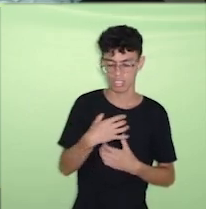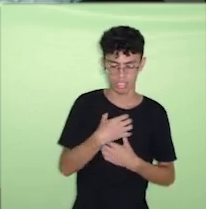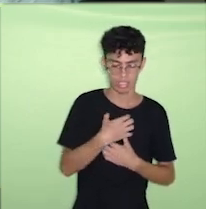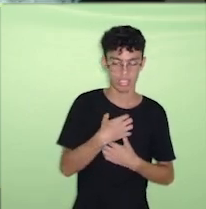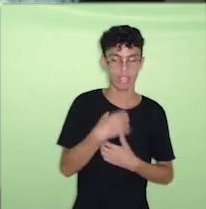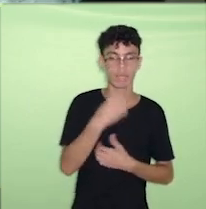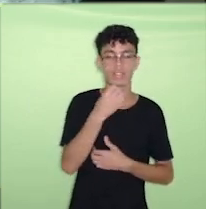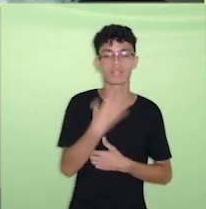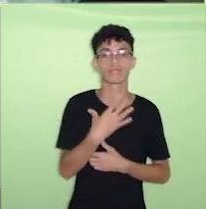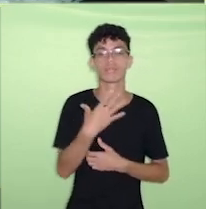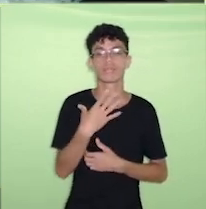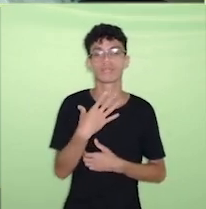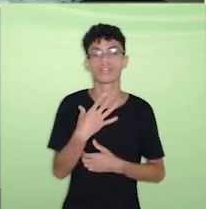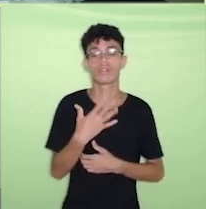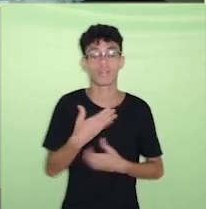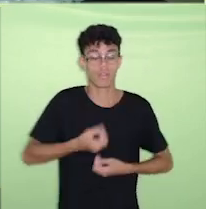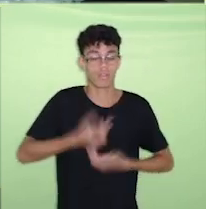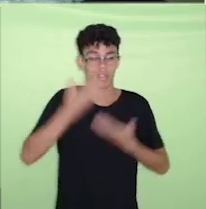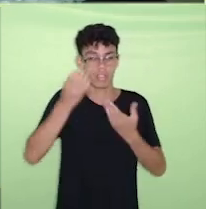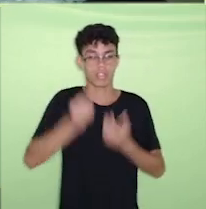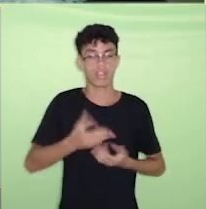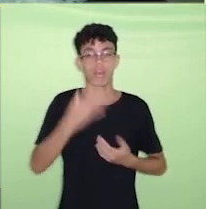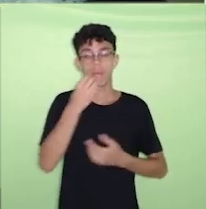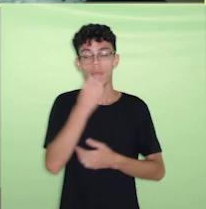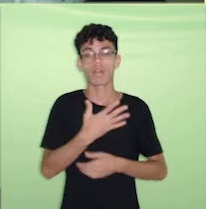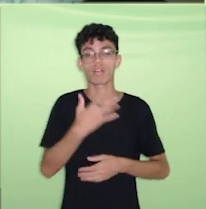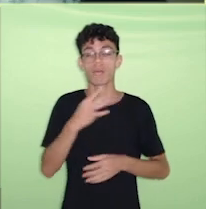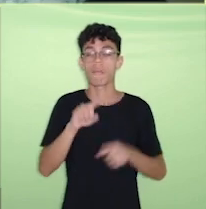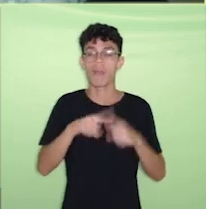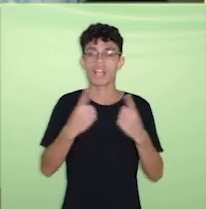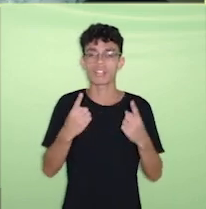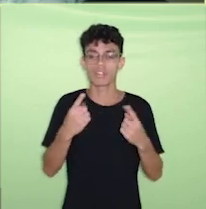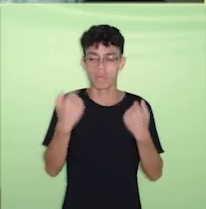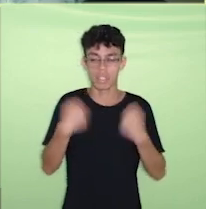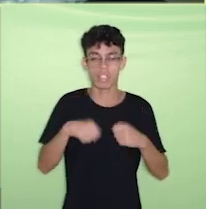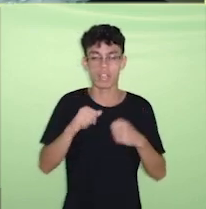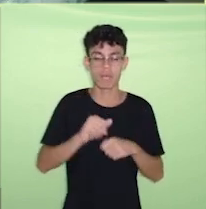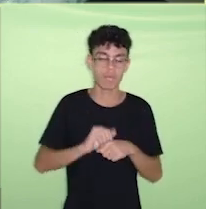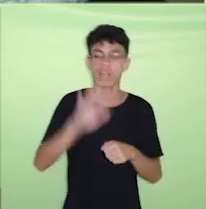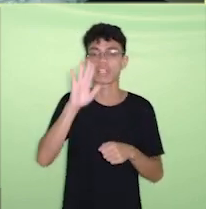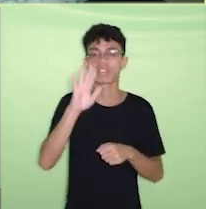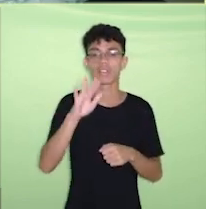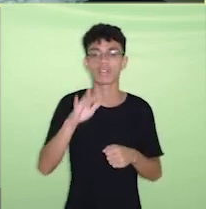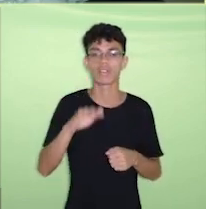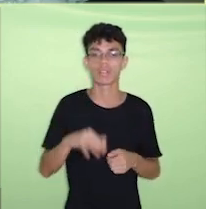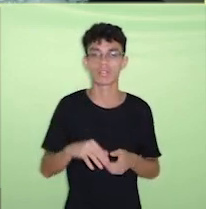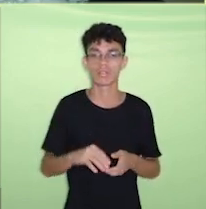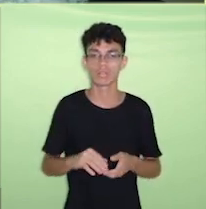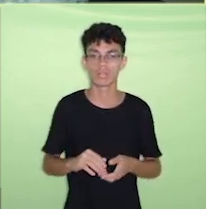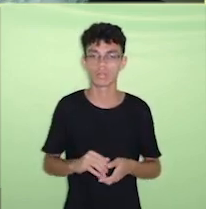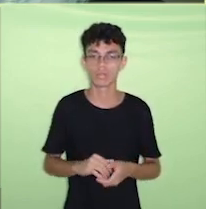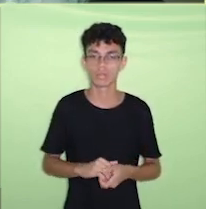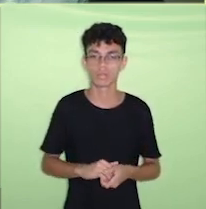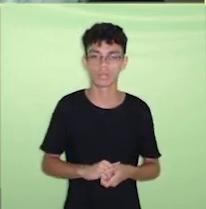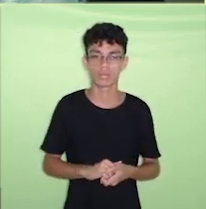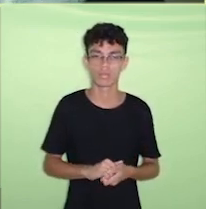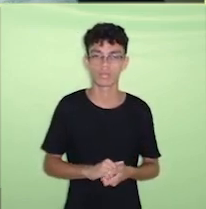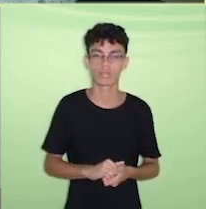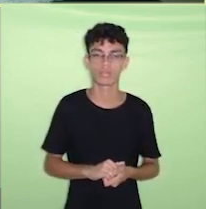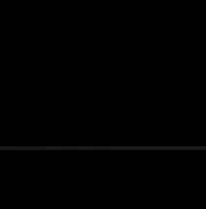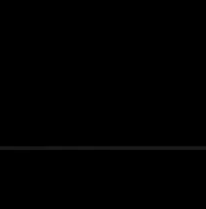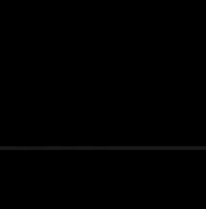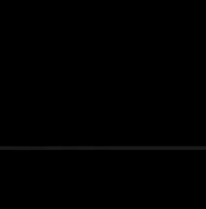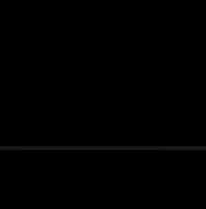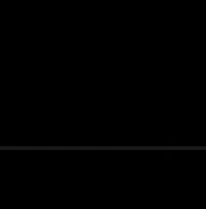bem. Uma boa confissão. Mas não basta. Não basta! Não basta!